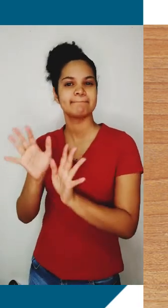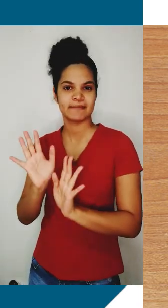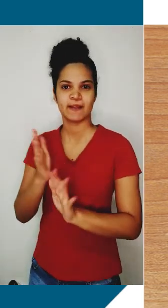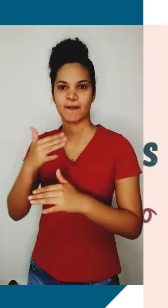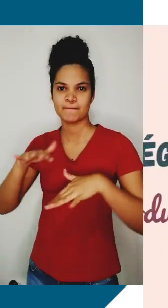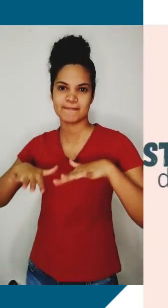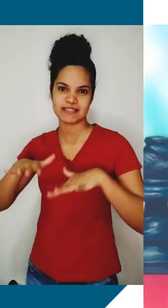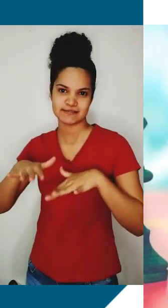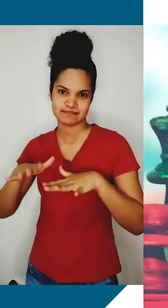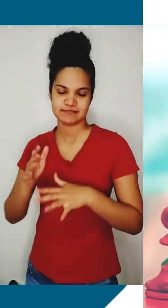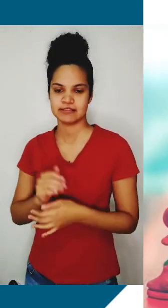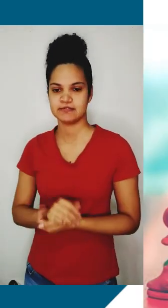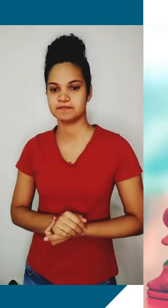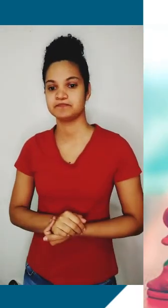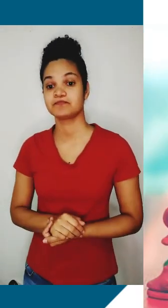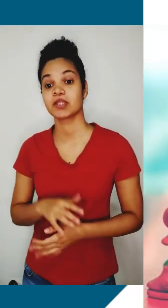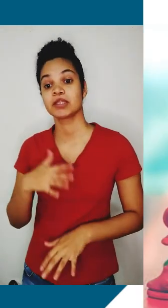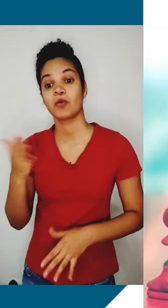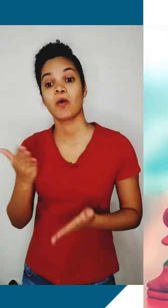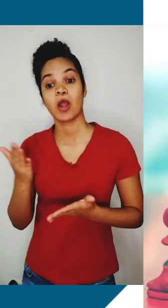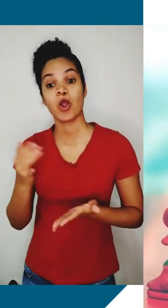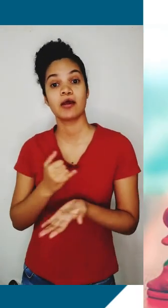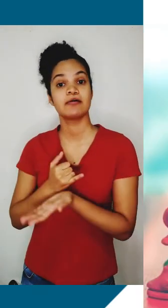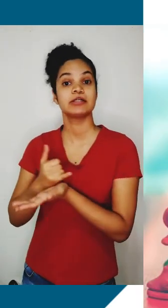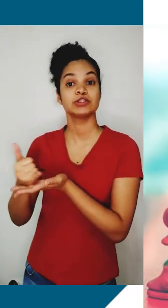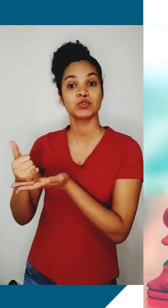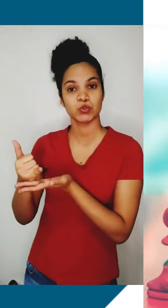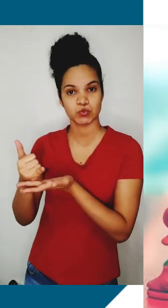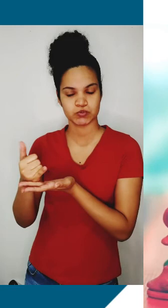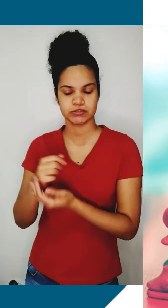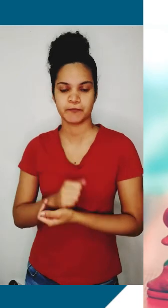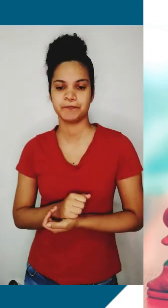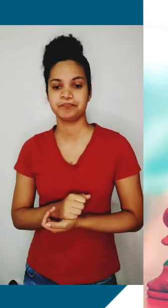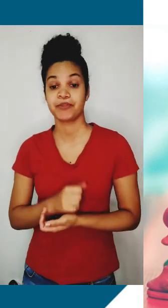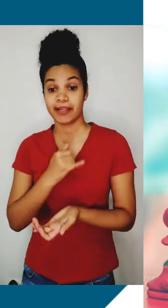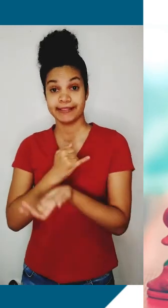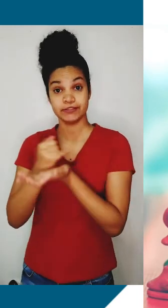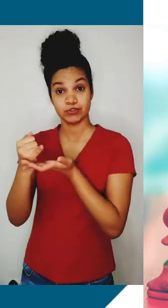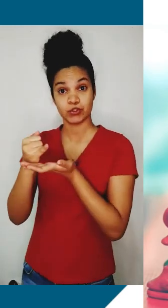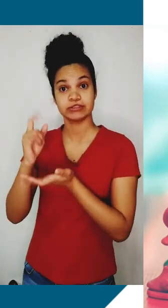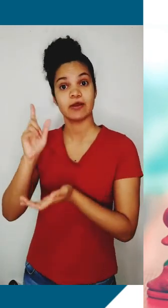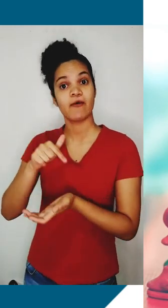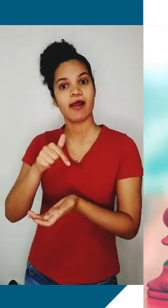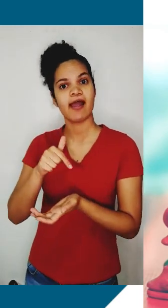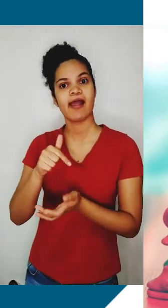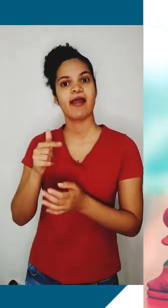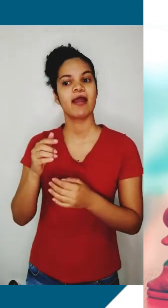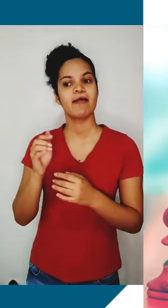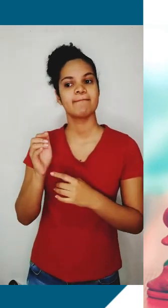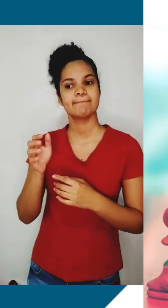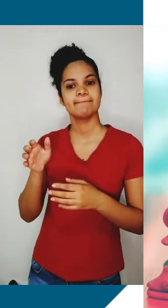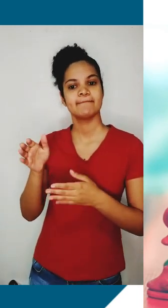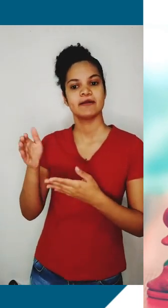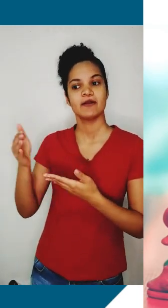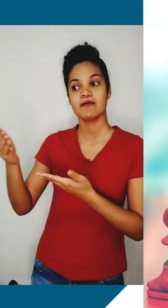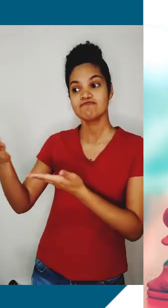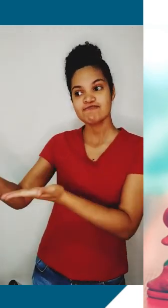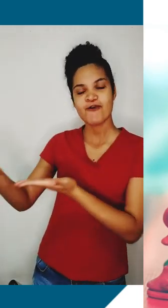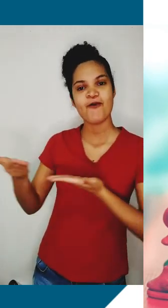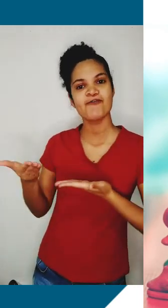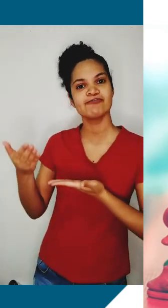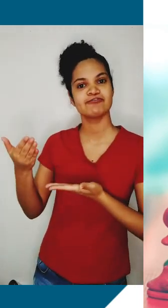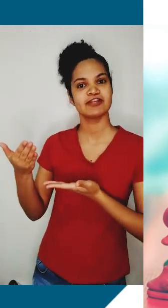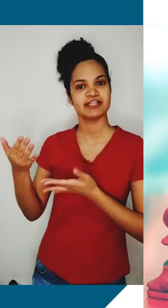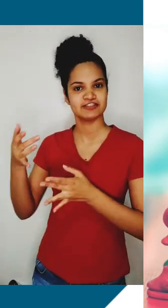vamos para a introdução. Esse parágrafo ele é o cartão de visitas da redação e pode